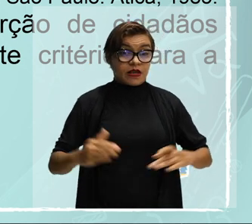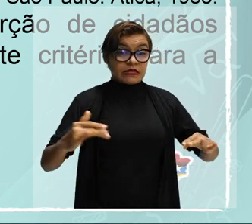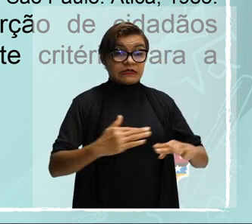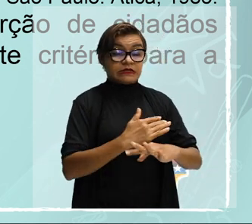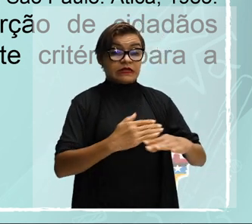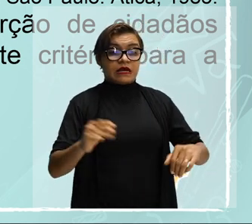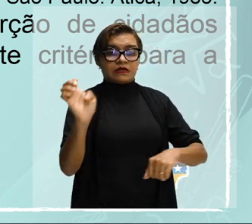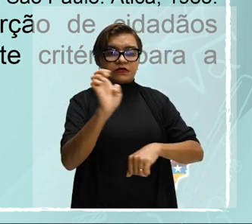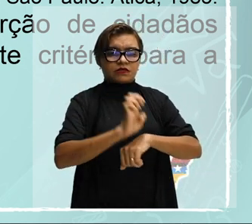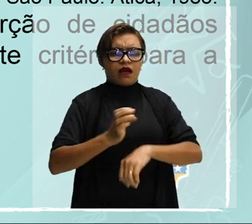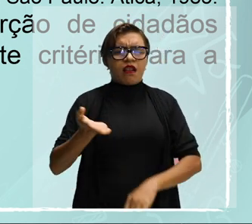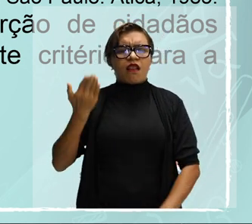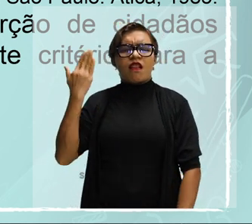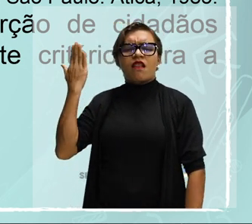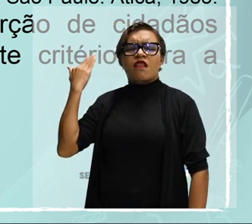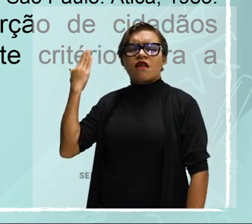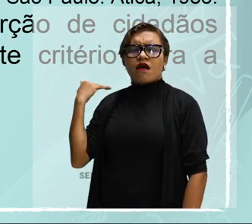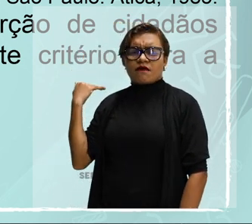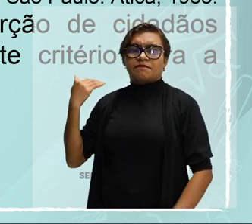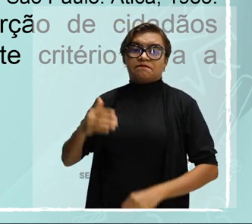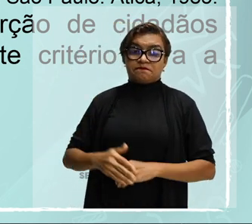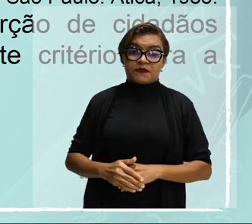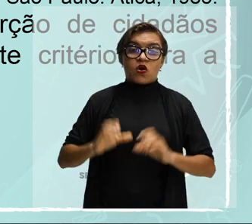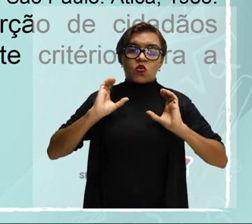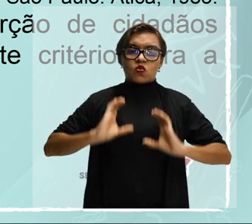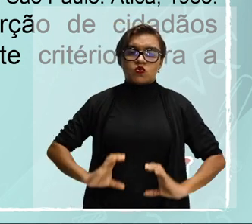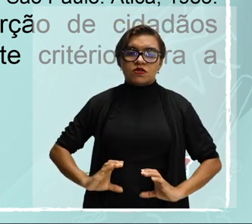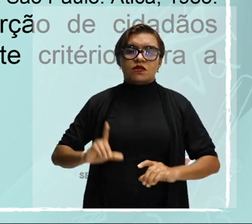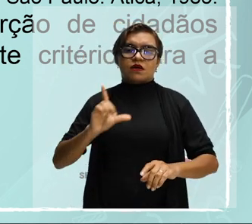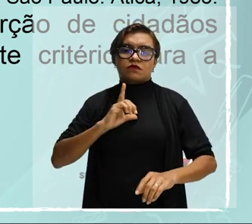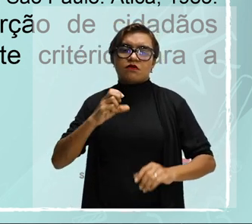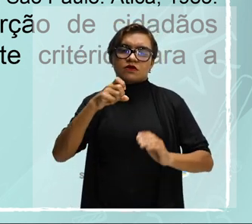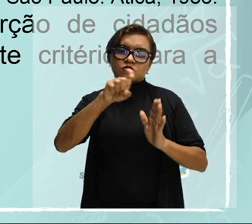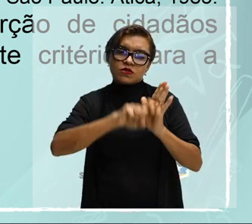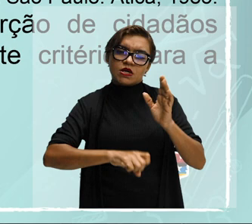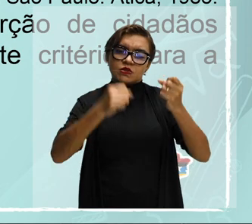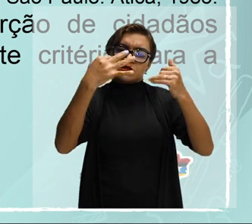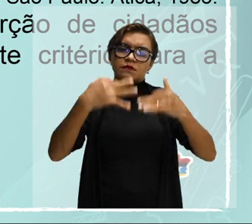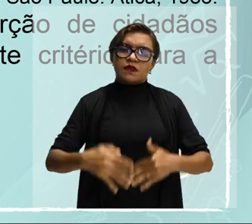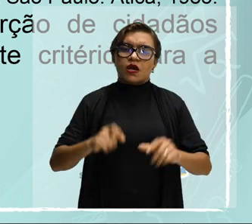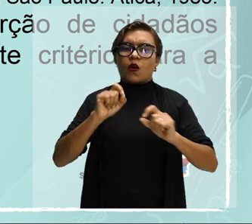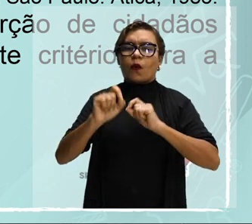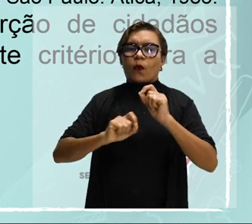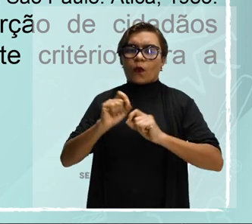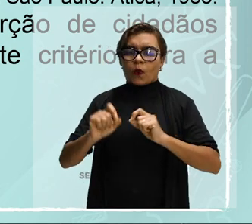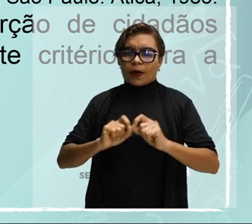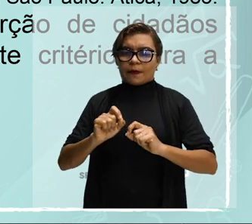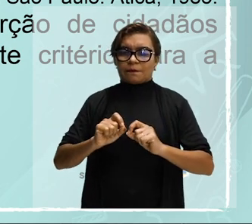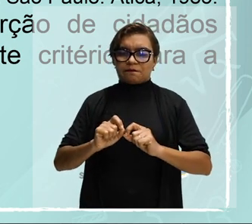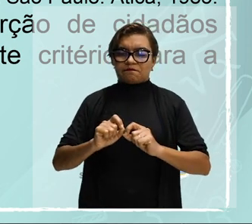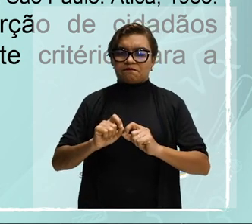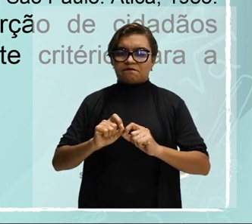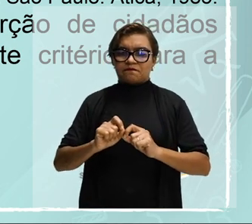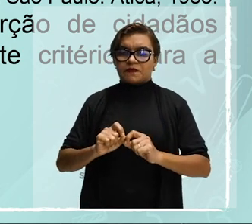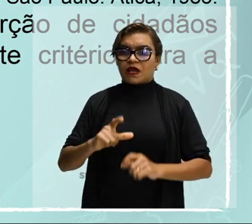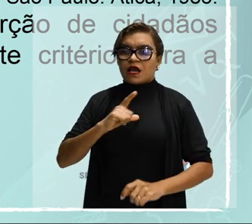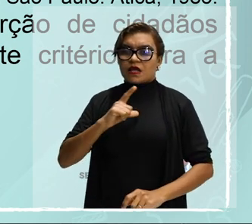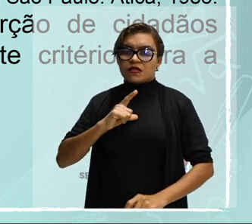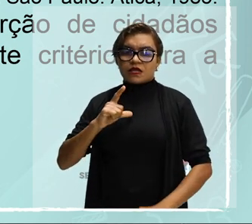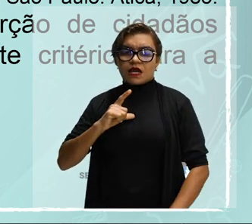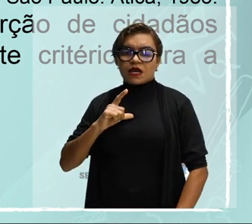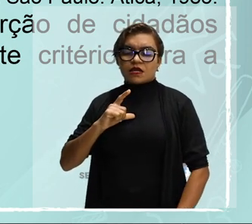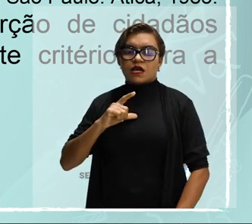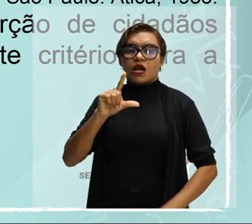cidades-estado, na antiguidade clássica, a proporção de cidadãos descrita no texto é explicada pela adoção do seguinte critério para a